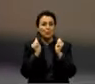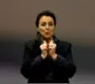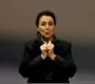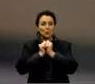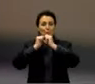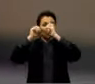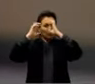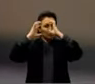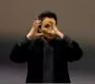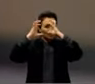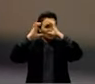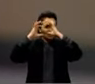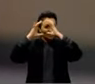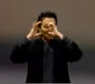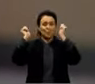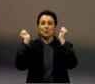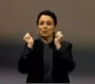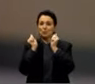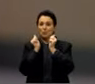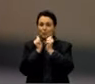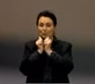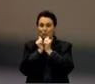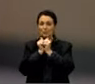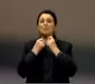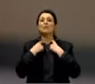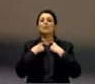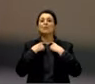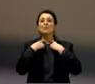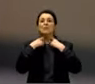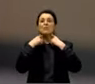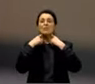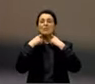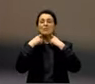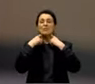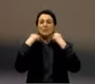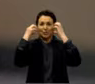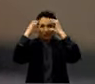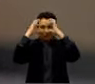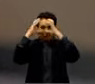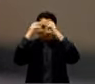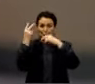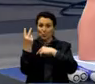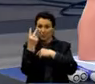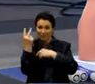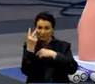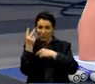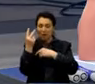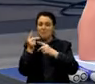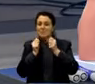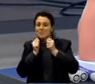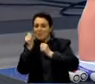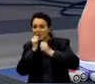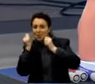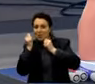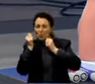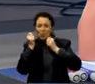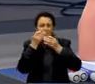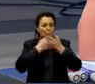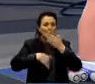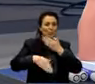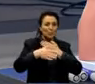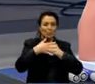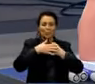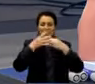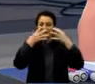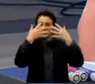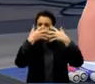sistema endócrino, juntamente com o sistema nervoso, eles vão regular todas as funções do nosso corpo.